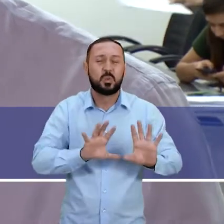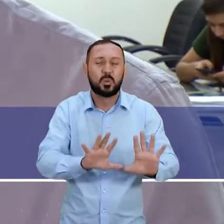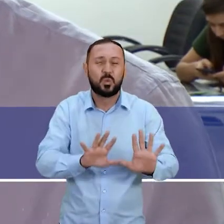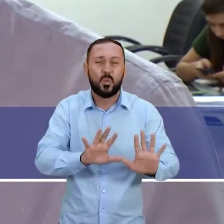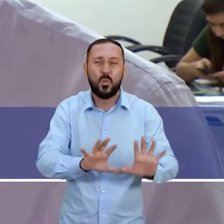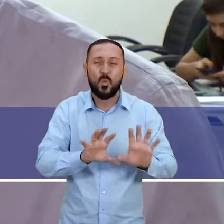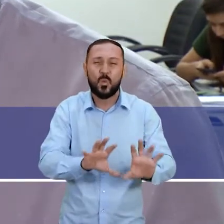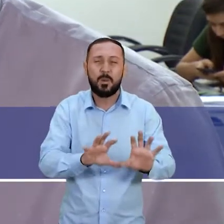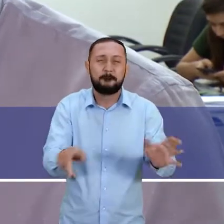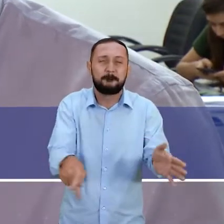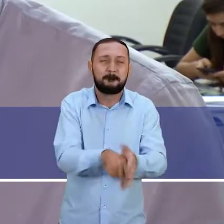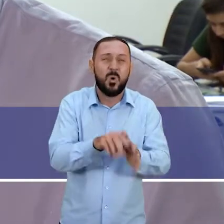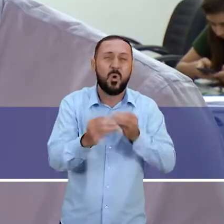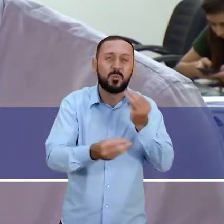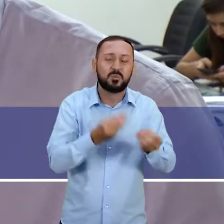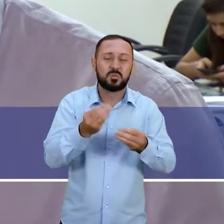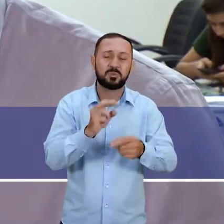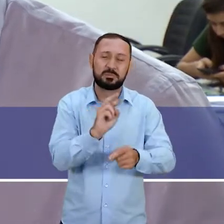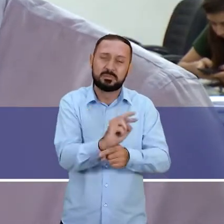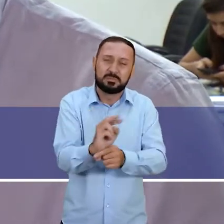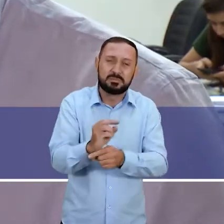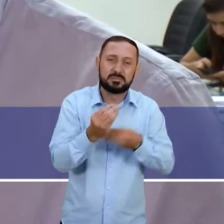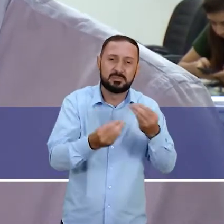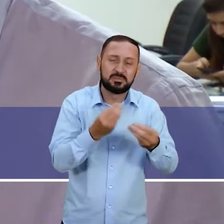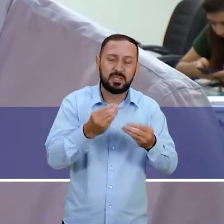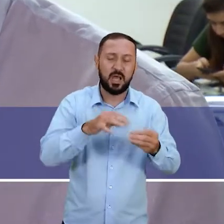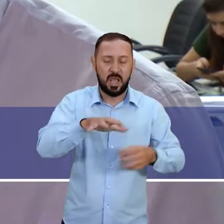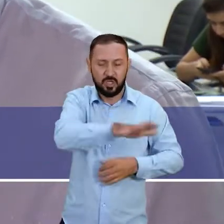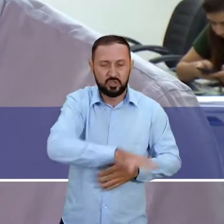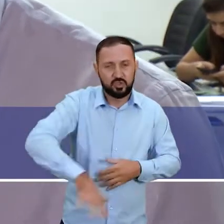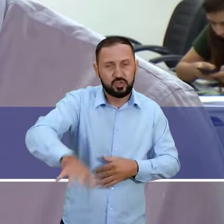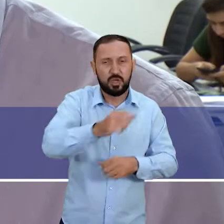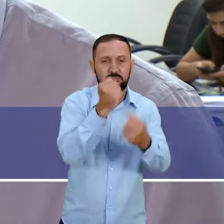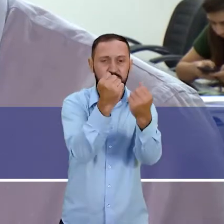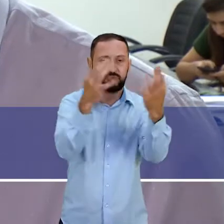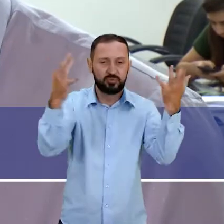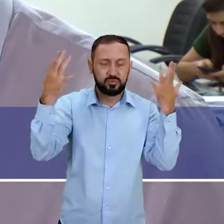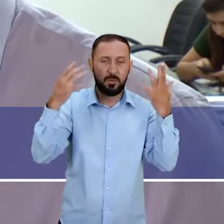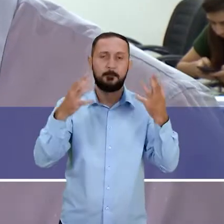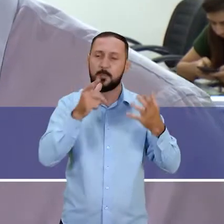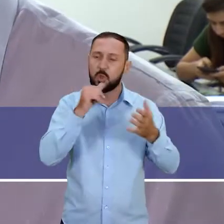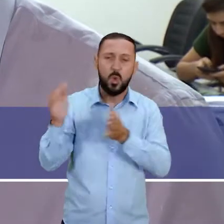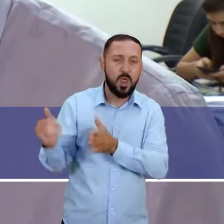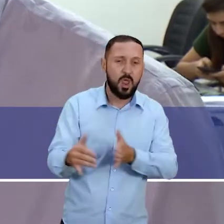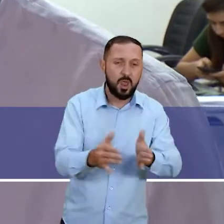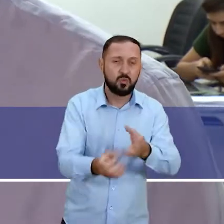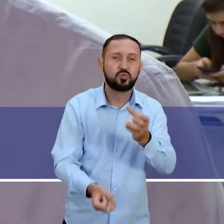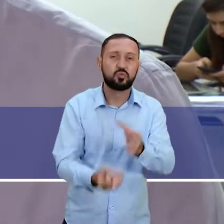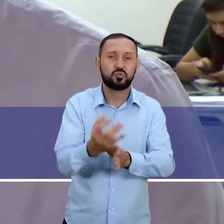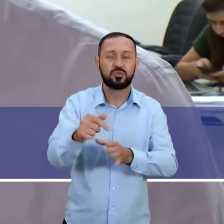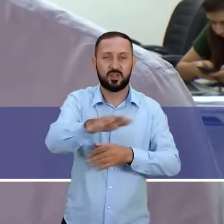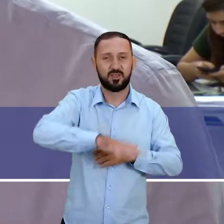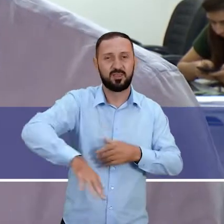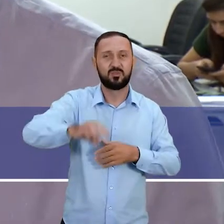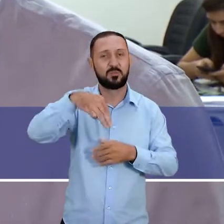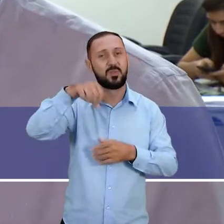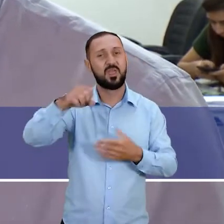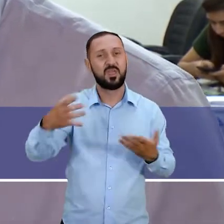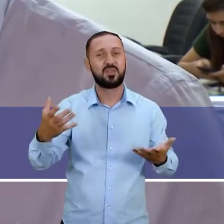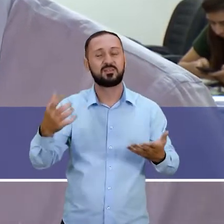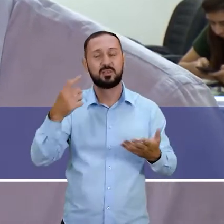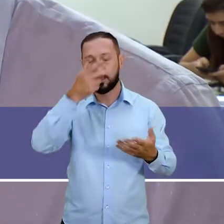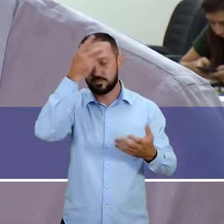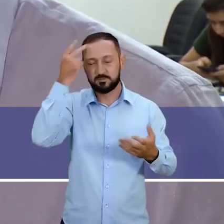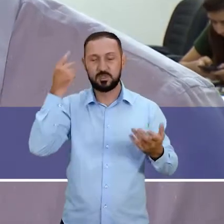do ponto de vista da conservação de serviços ecossistêmicos para a região, é nele que nascem principais rios, né, os rios que são